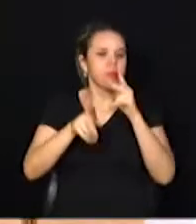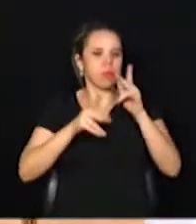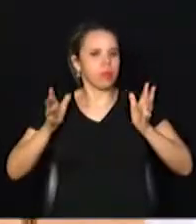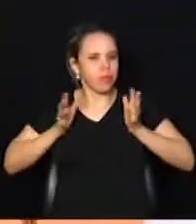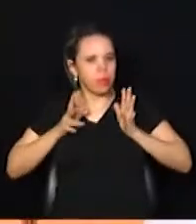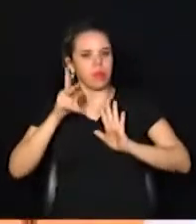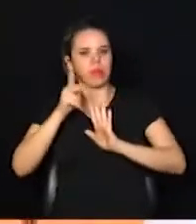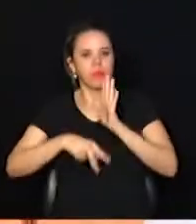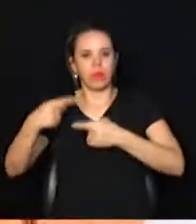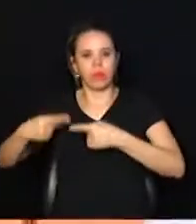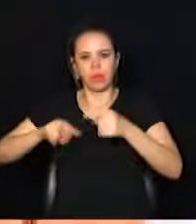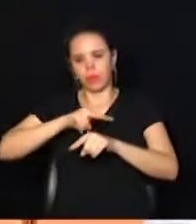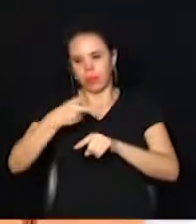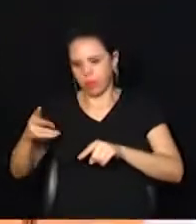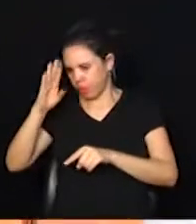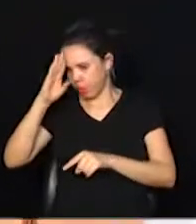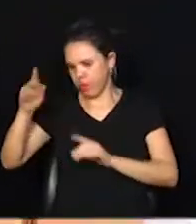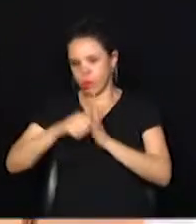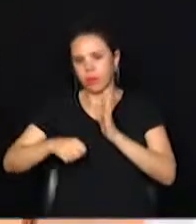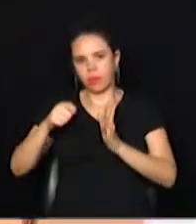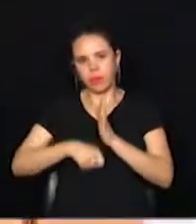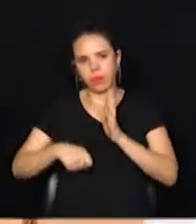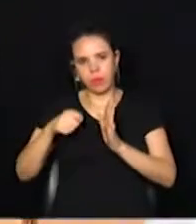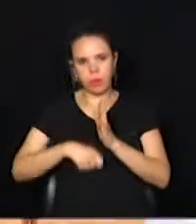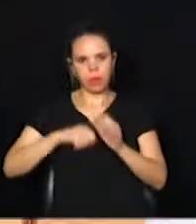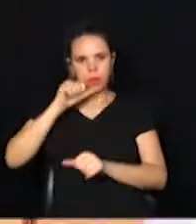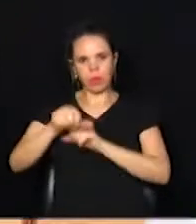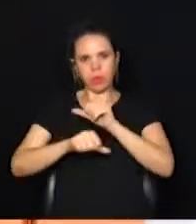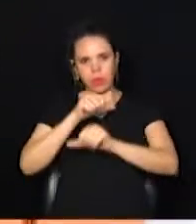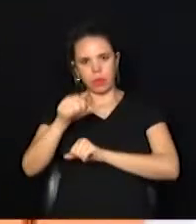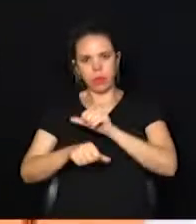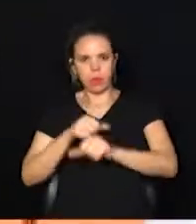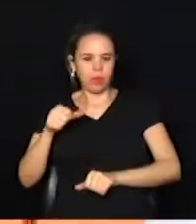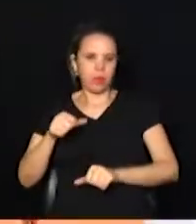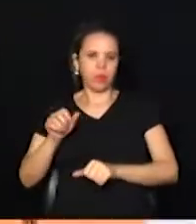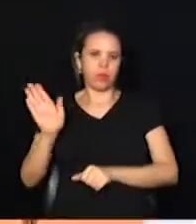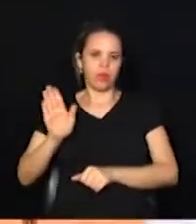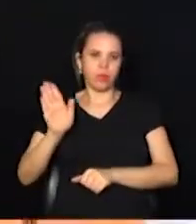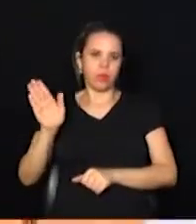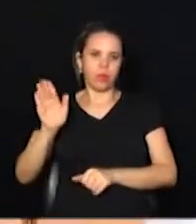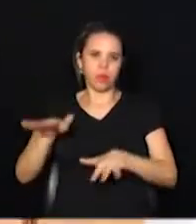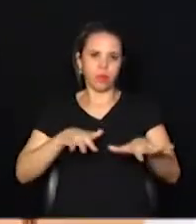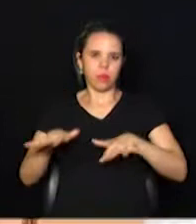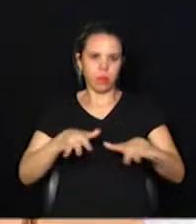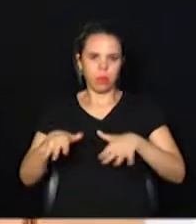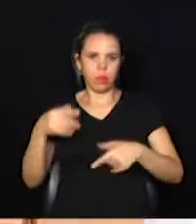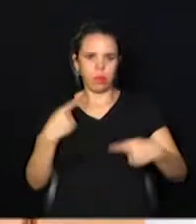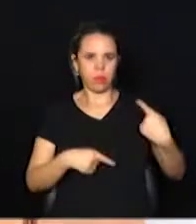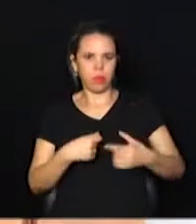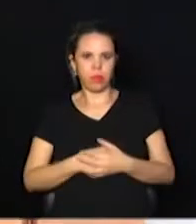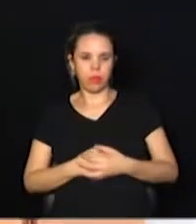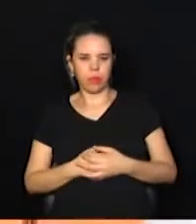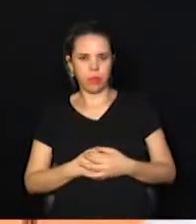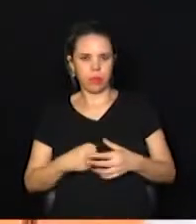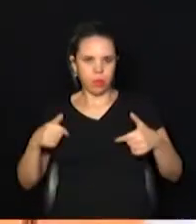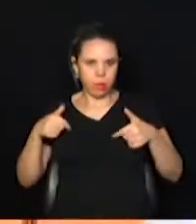de inversão de prioridades e com uma militância aguerrida que transformou o processo eleitoral num verdadeiro movimento político. Sua